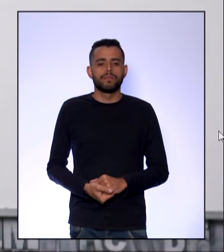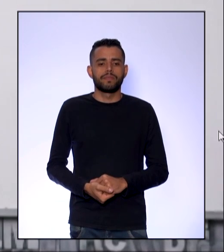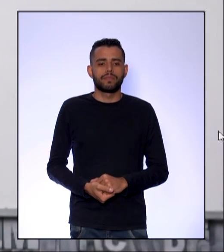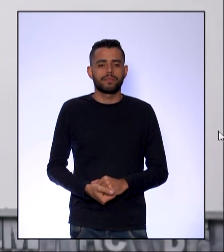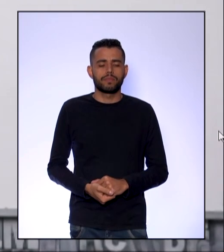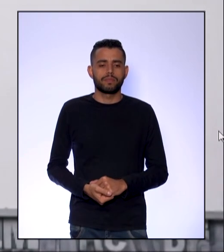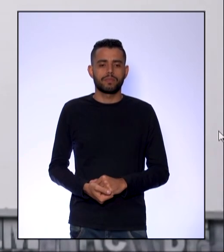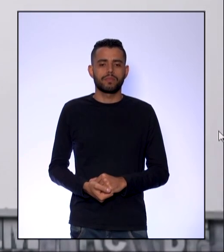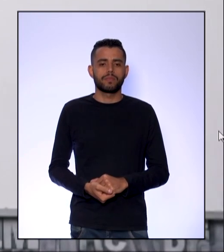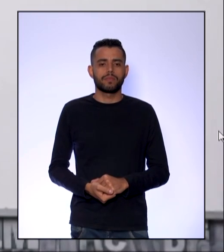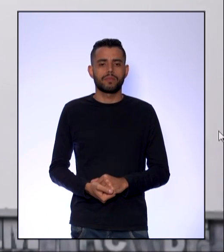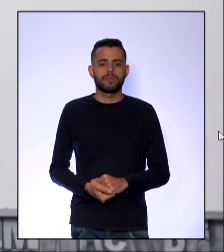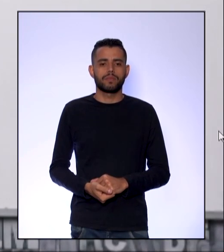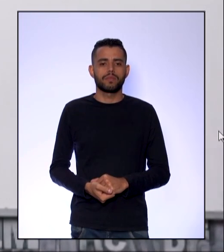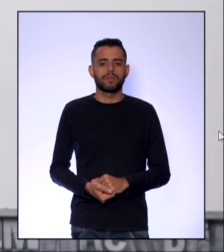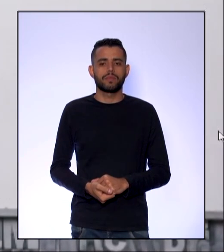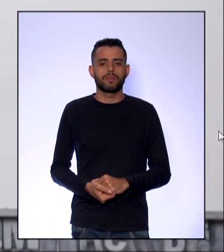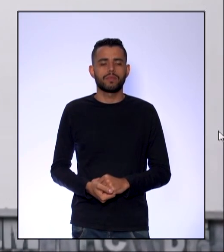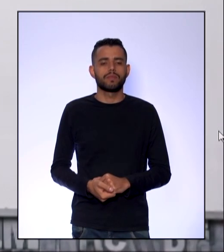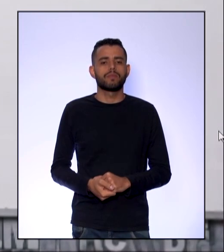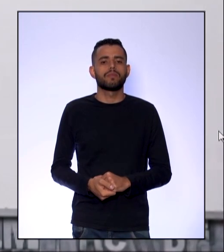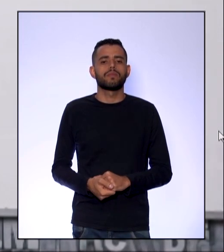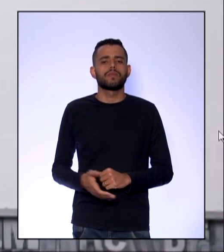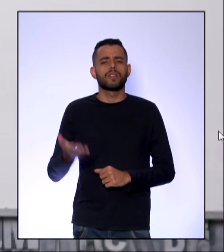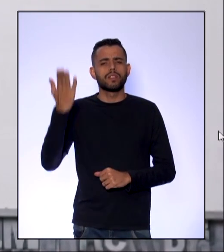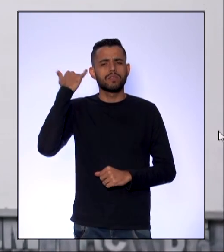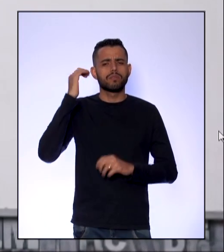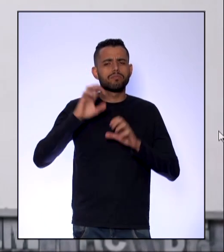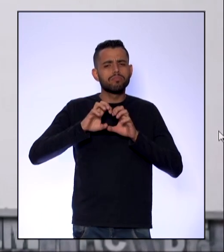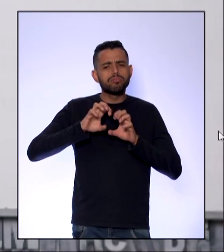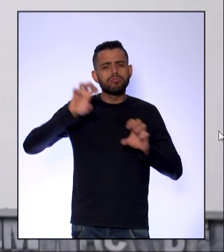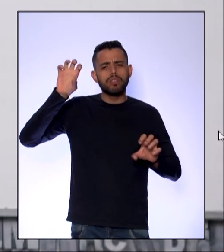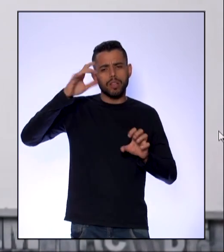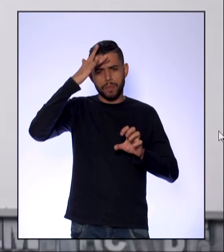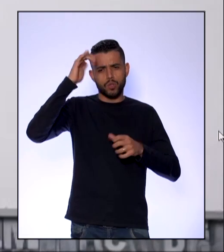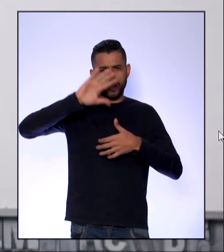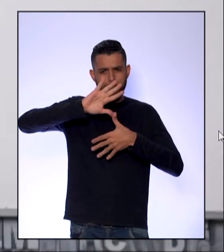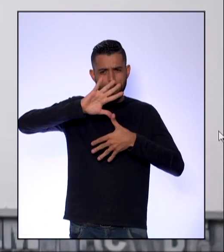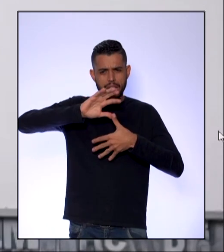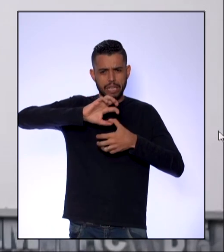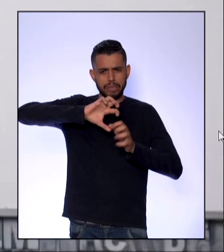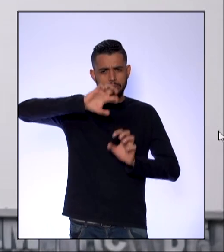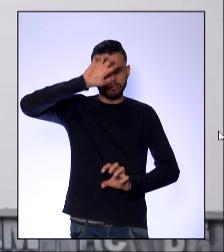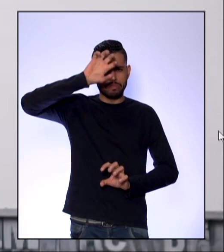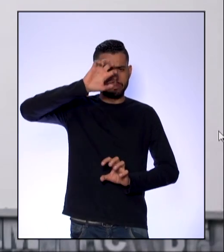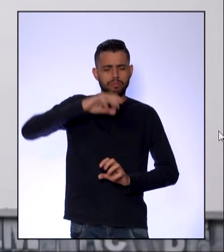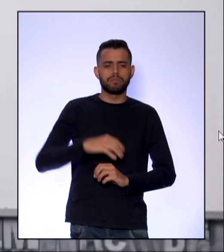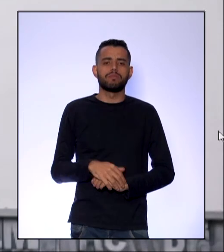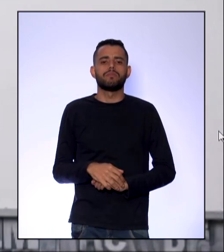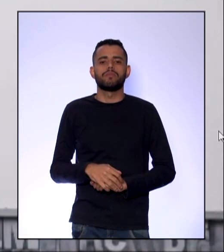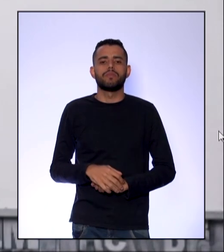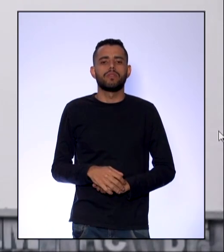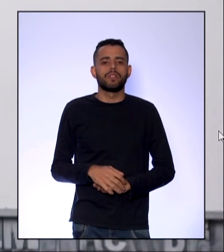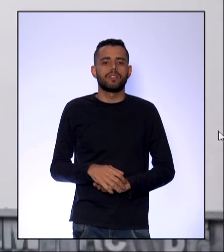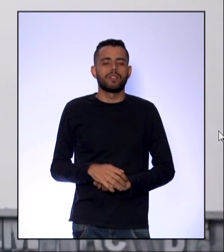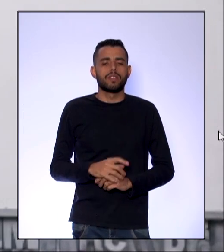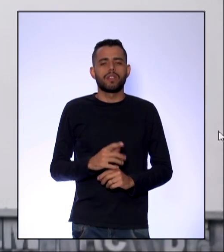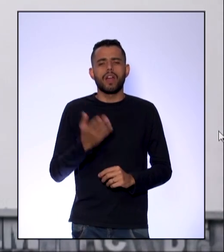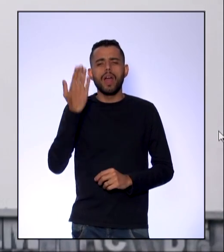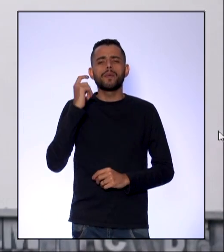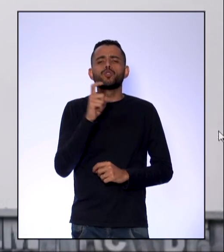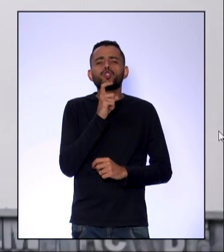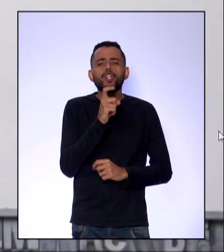A Júlia, a Era do Gelo separou as pessoas da América? Júlia, na verdade, esta Era do Gelo, a glaciação, acredite-se